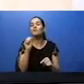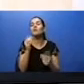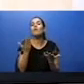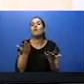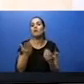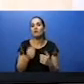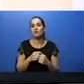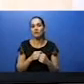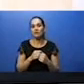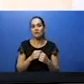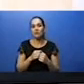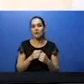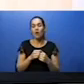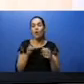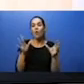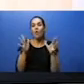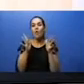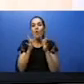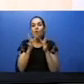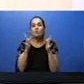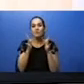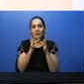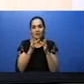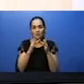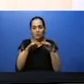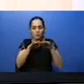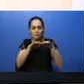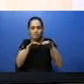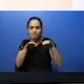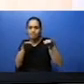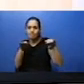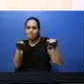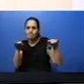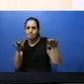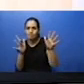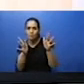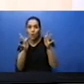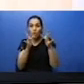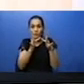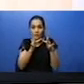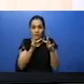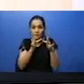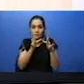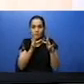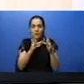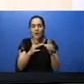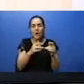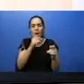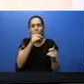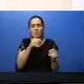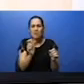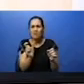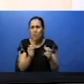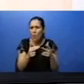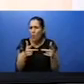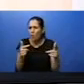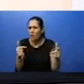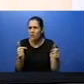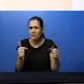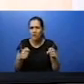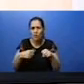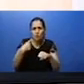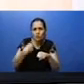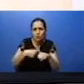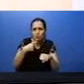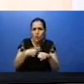é a superfície de contato. Então, para que um reagente no estado sólido ele reaja de forma